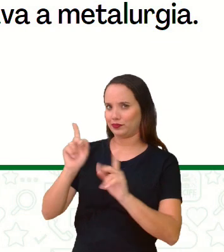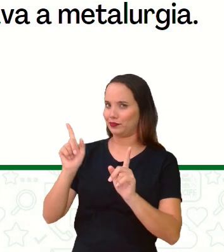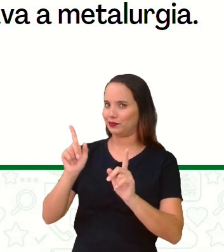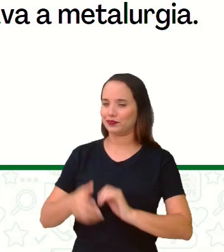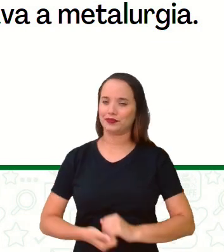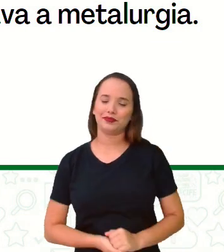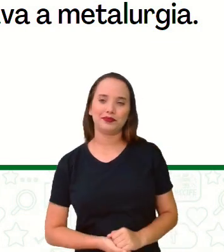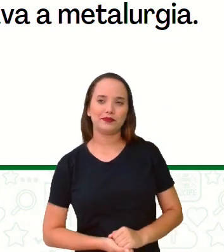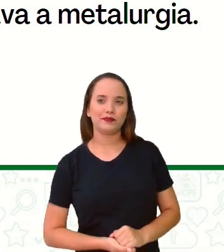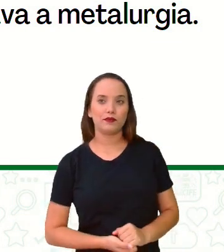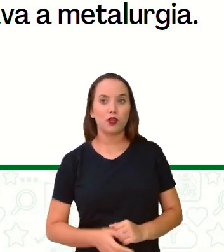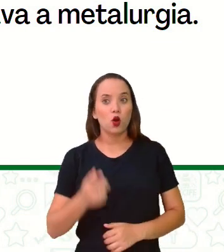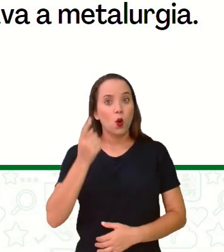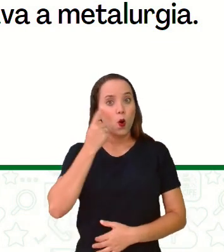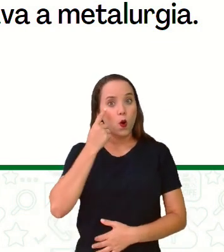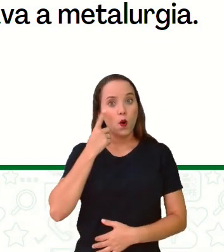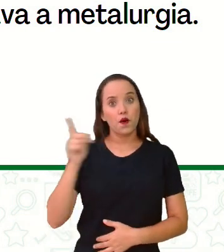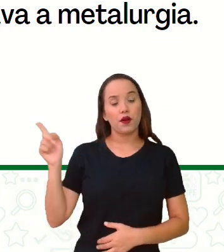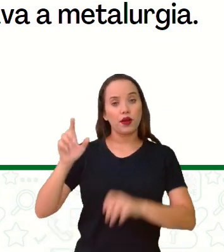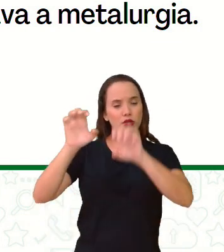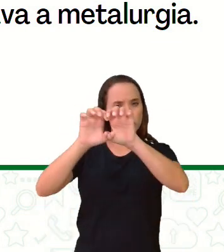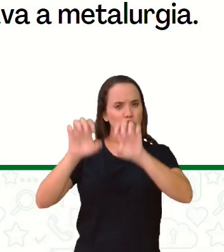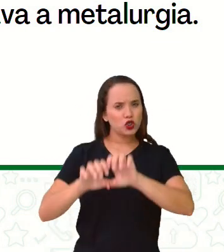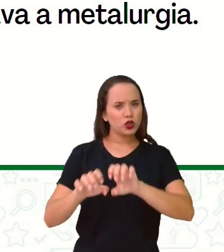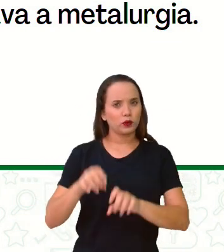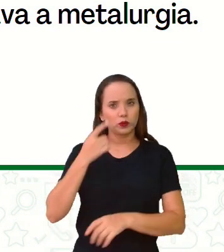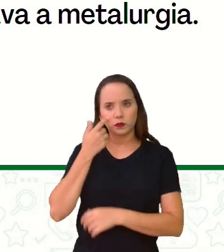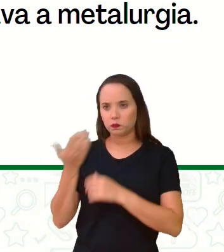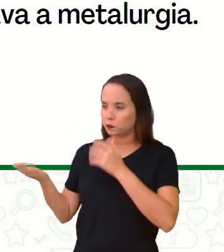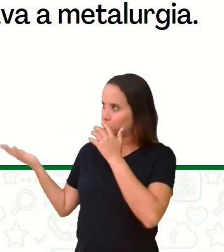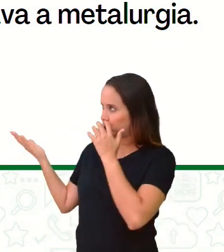dela. Olha essa escultura. Vê só.